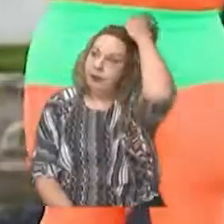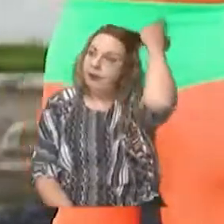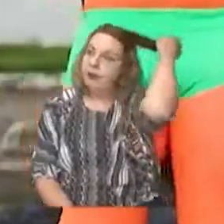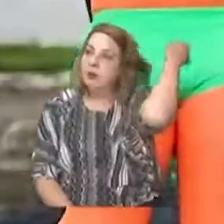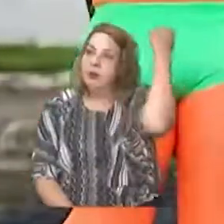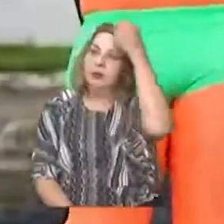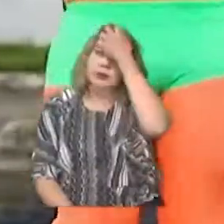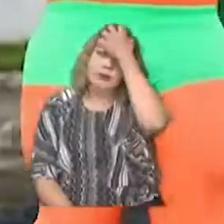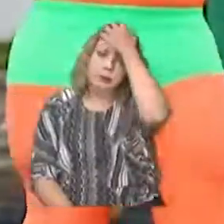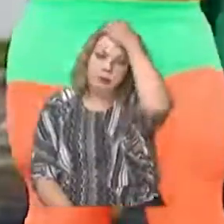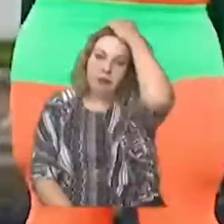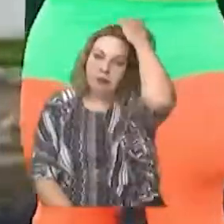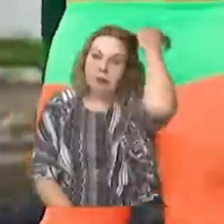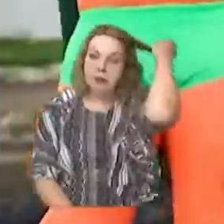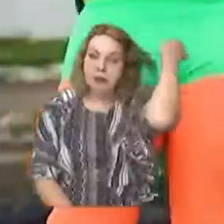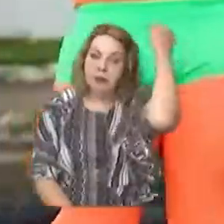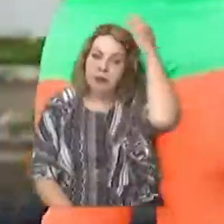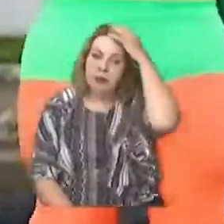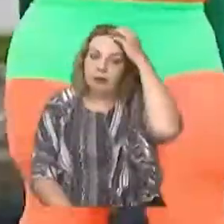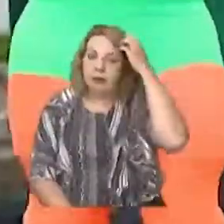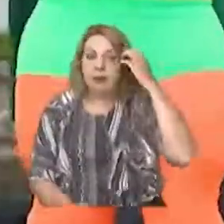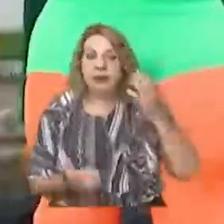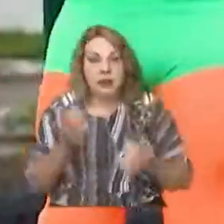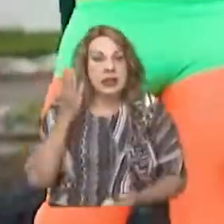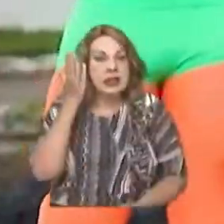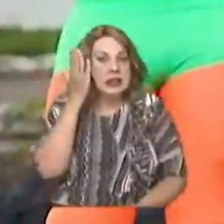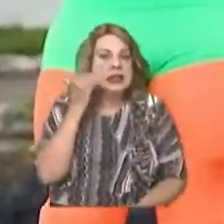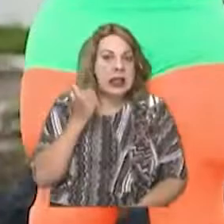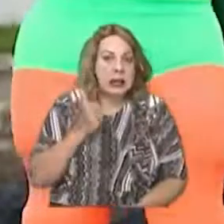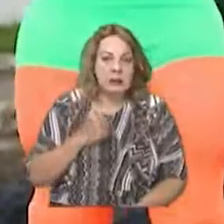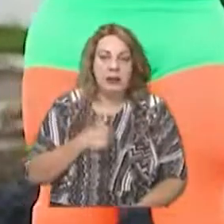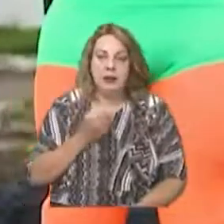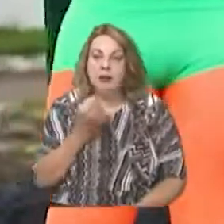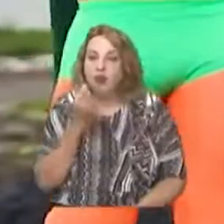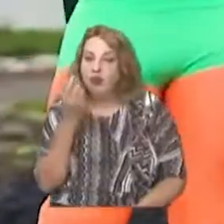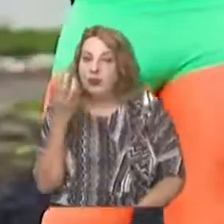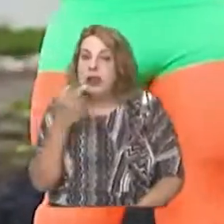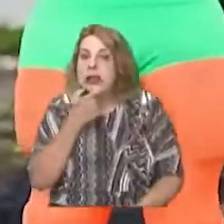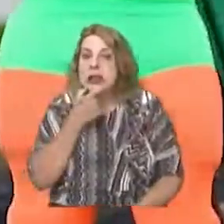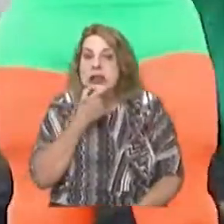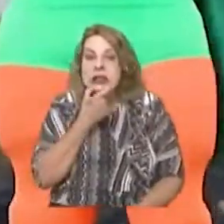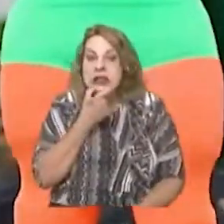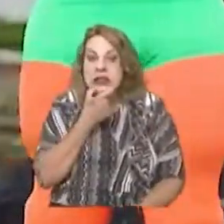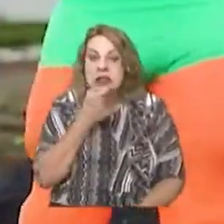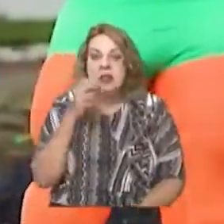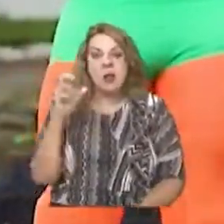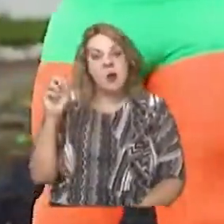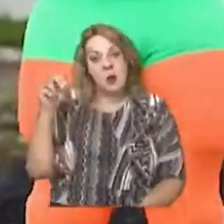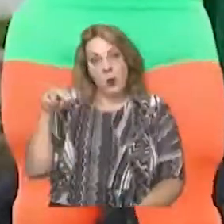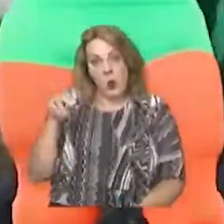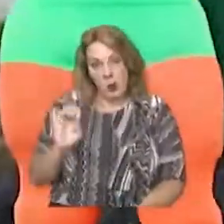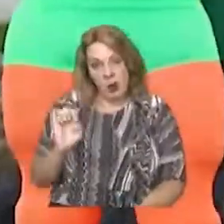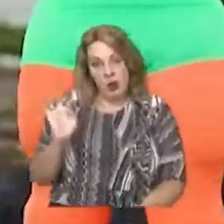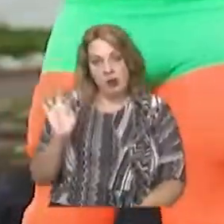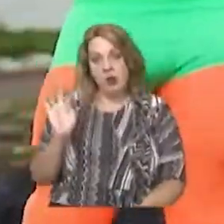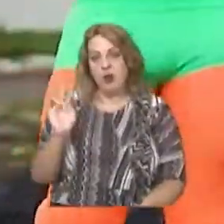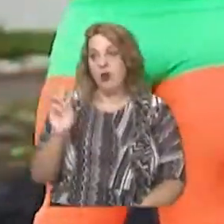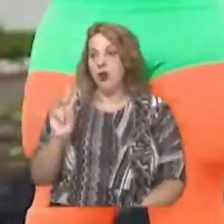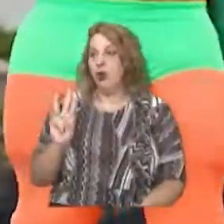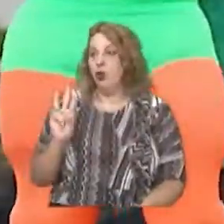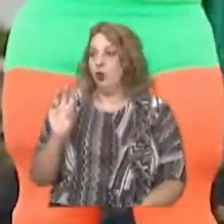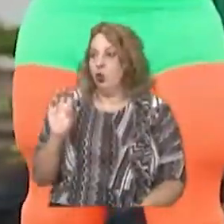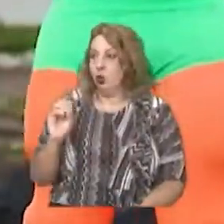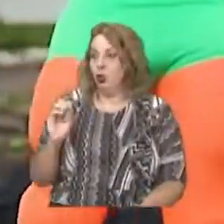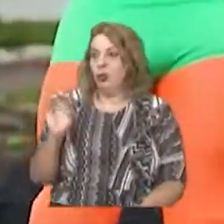Ô, Jojo, você sabe contar até três em inglês? Sei sim, Rogerinho. Então conta aí. One, two, three. Acertou!